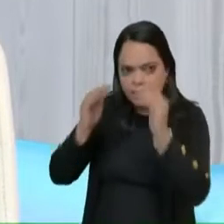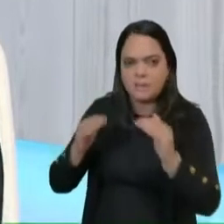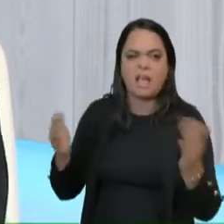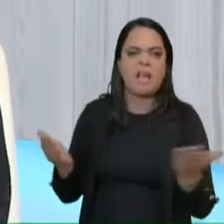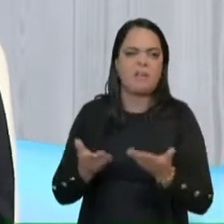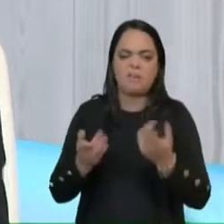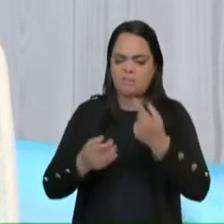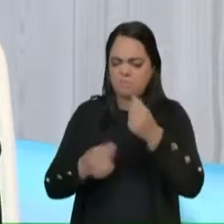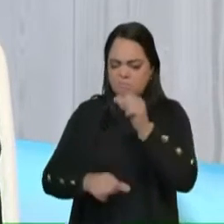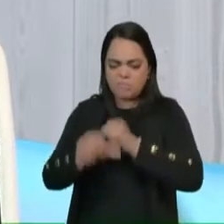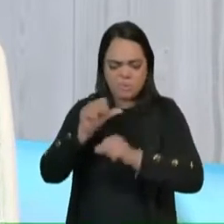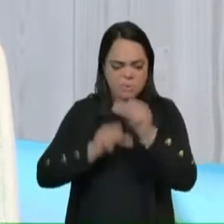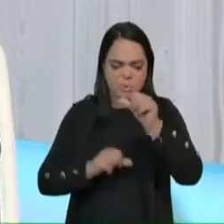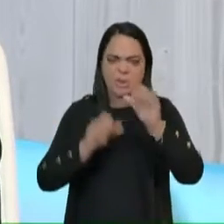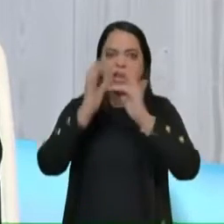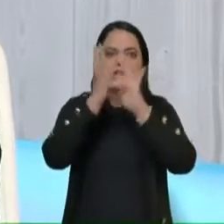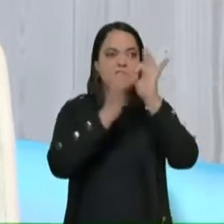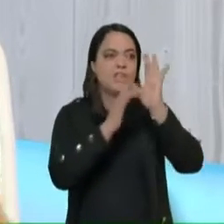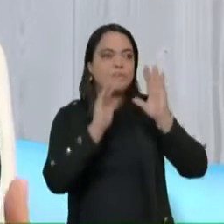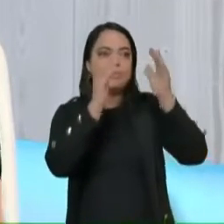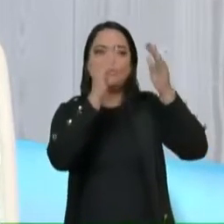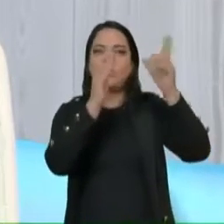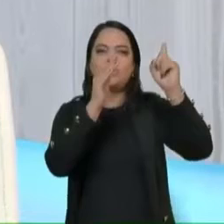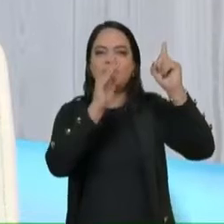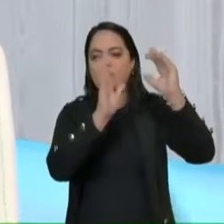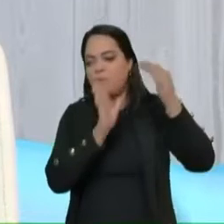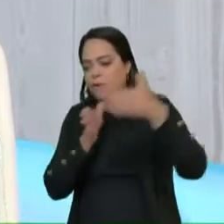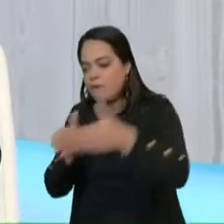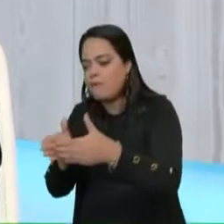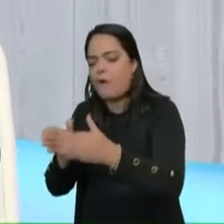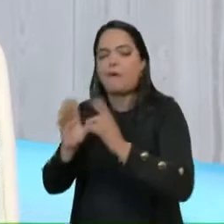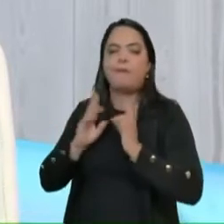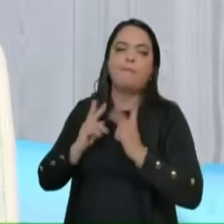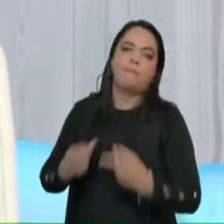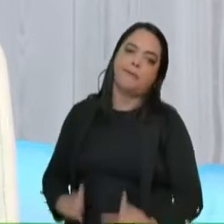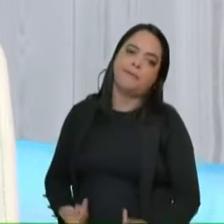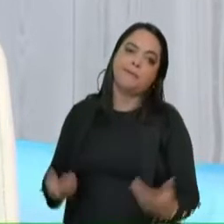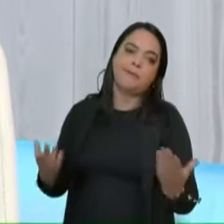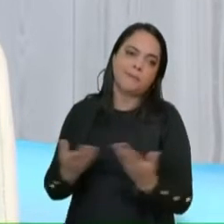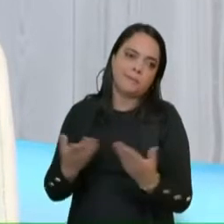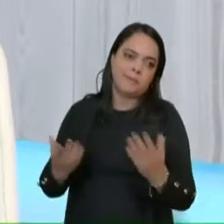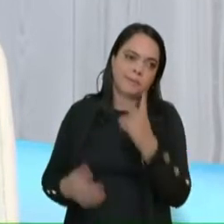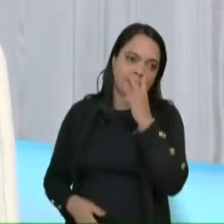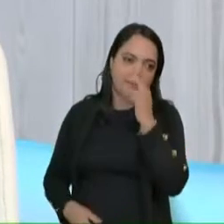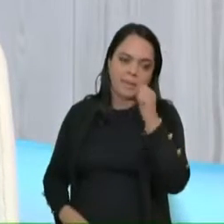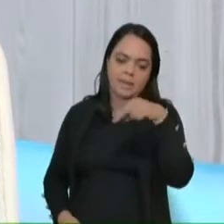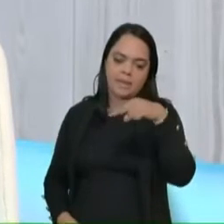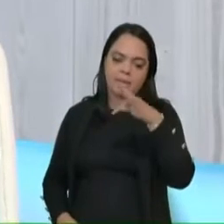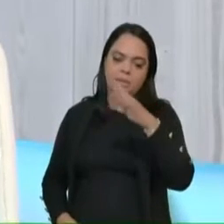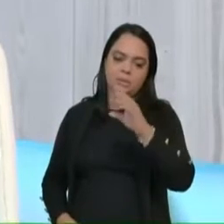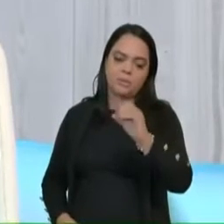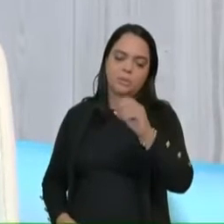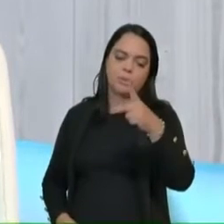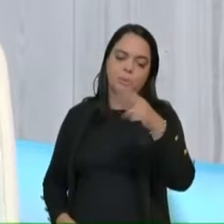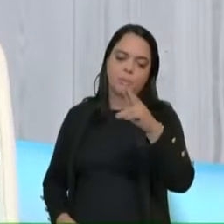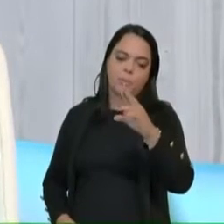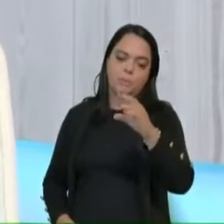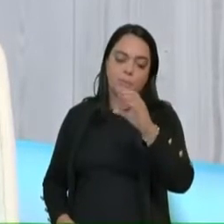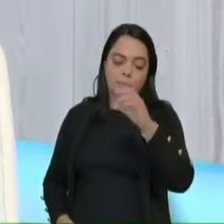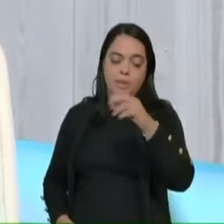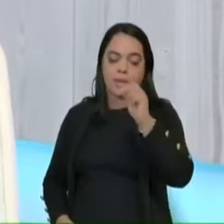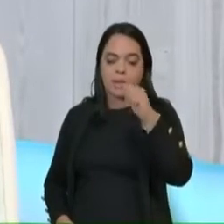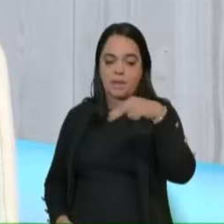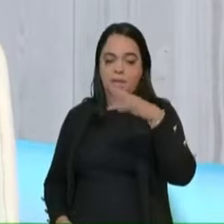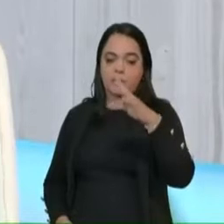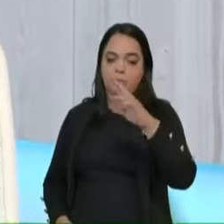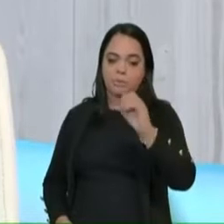está no centro mas o homem né a gente vive um antropocentrismo muito grande né Muito forte Então as pessoas não